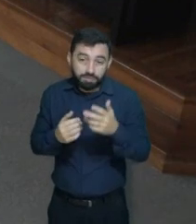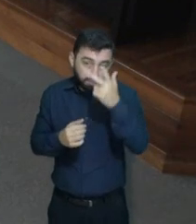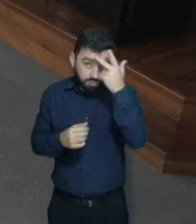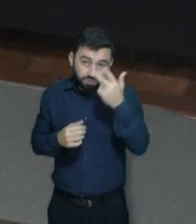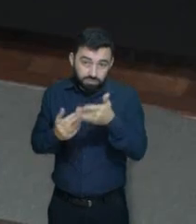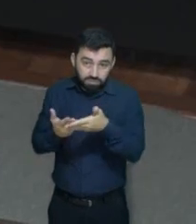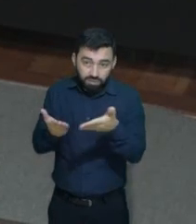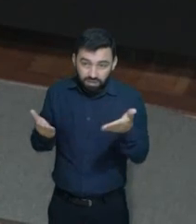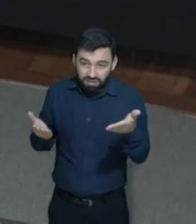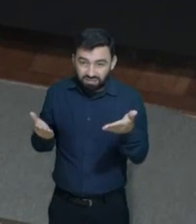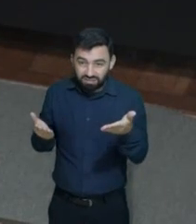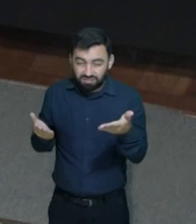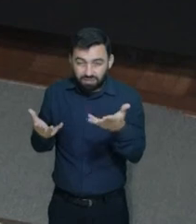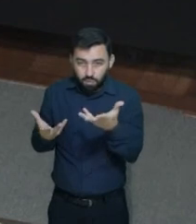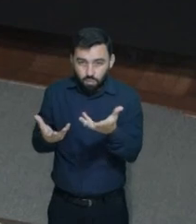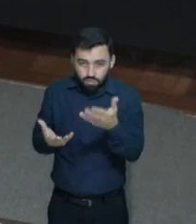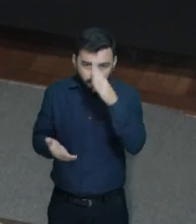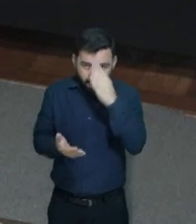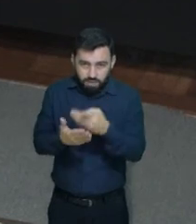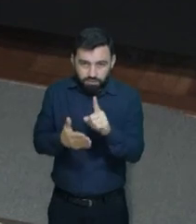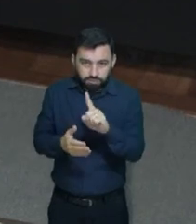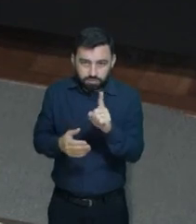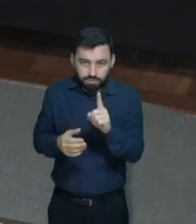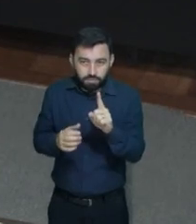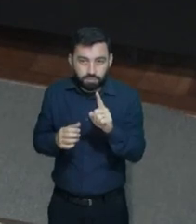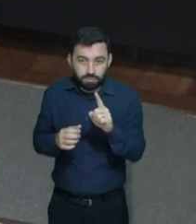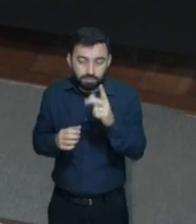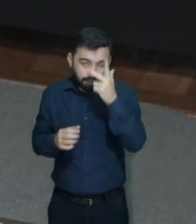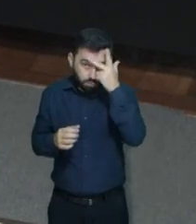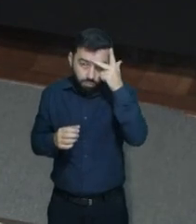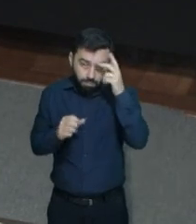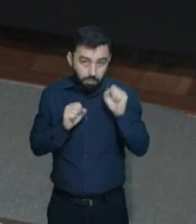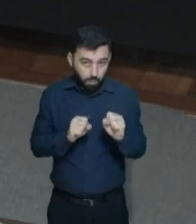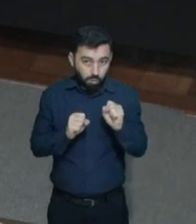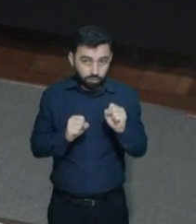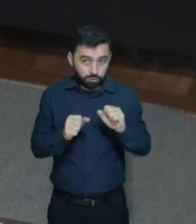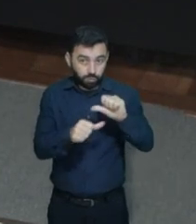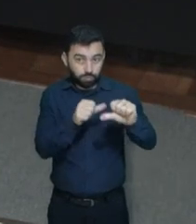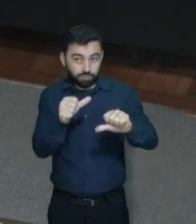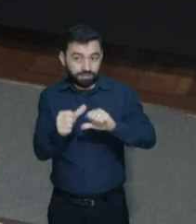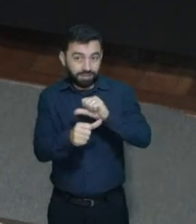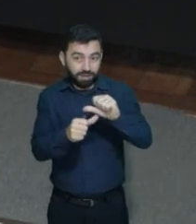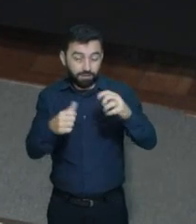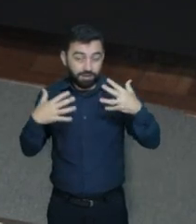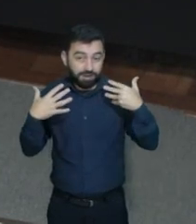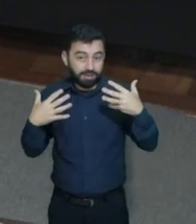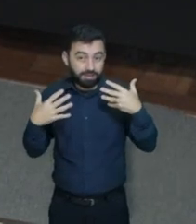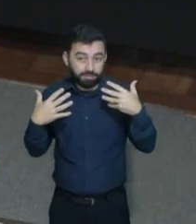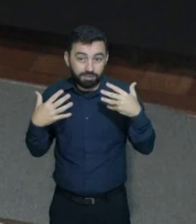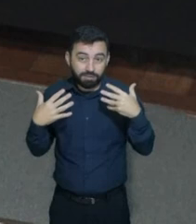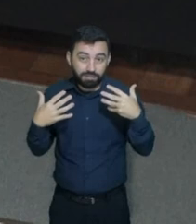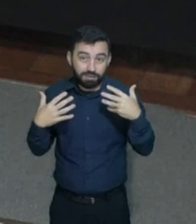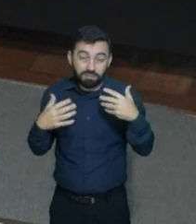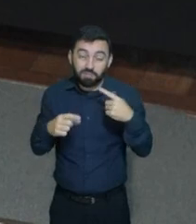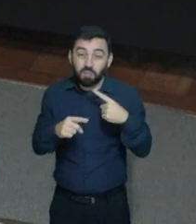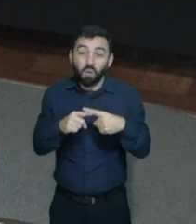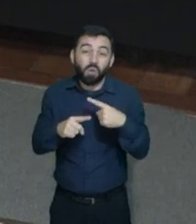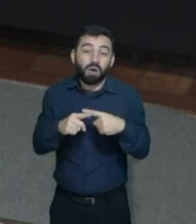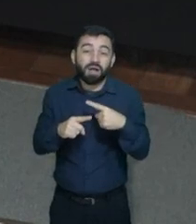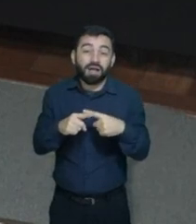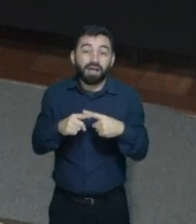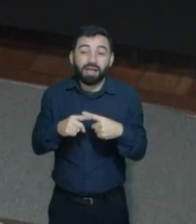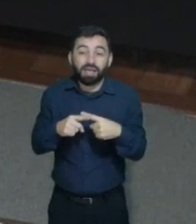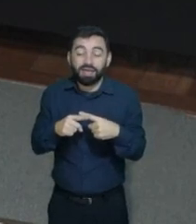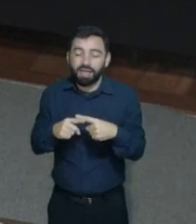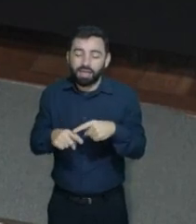essas pessoas que negacionistas não acreditam que o ser humano possa mudar o clima. Não acreditam nas mudanças climáticas, porque